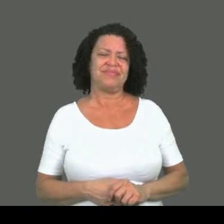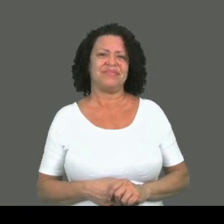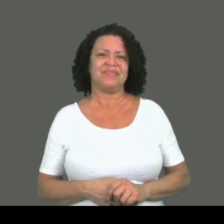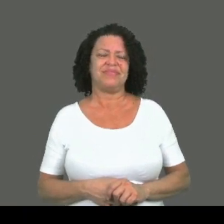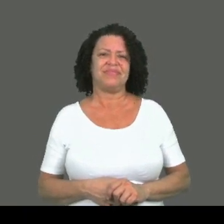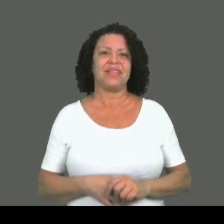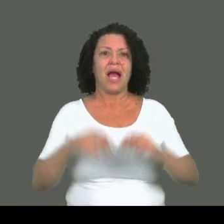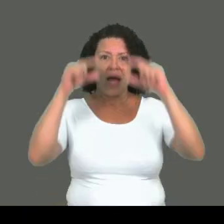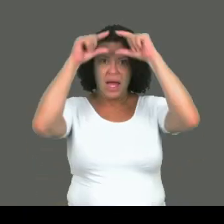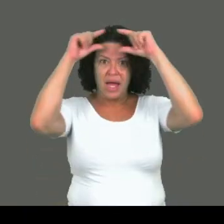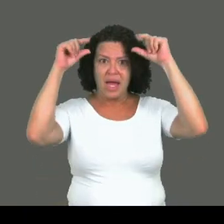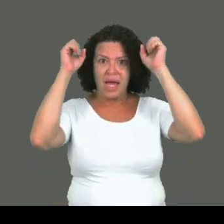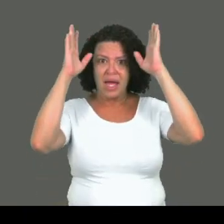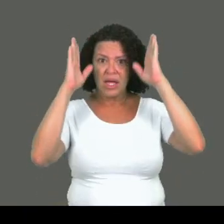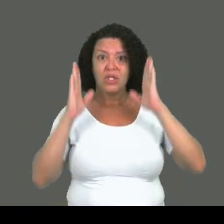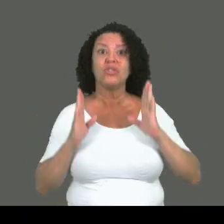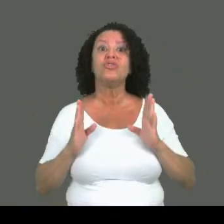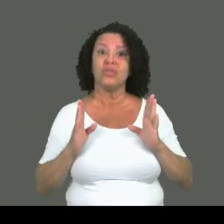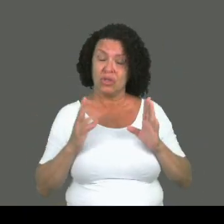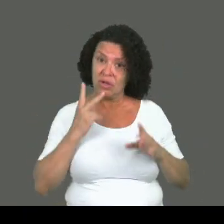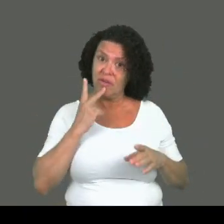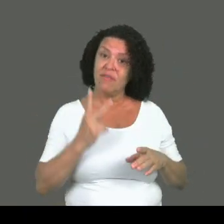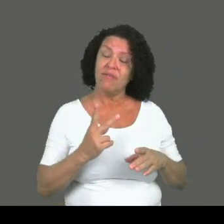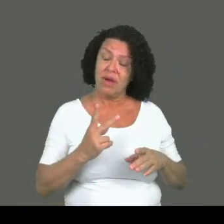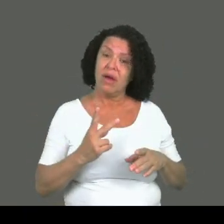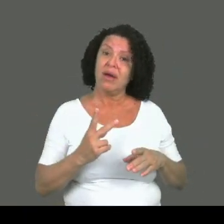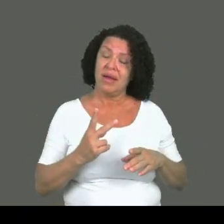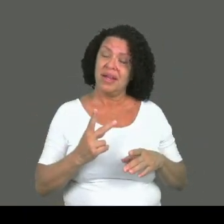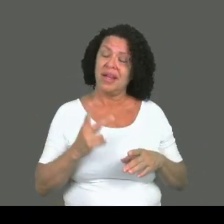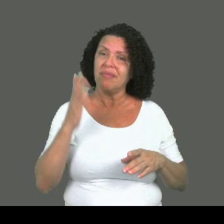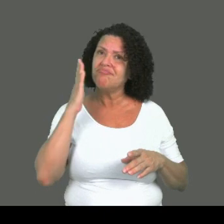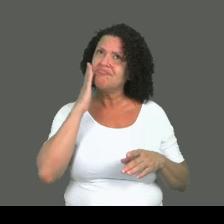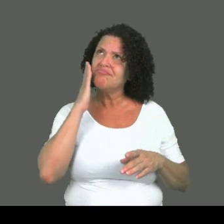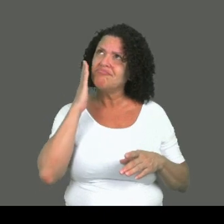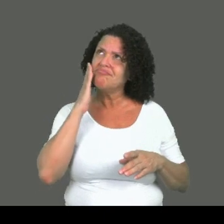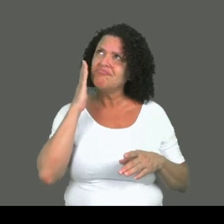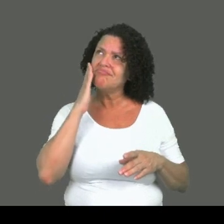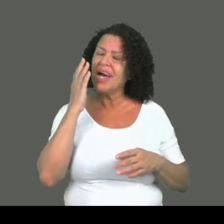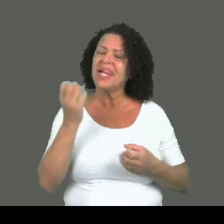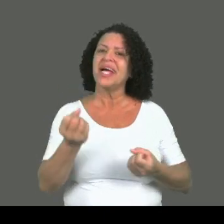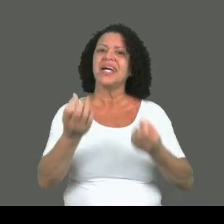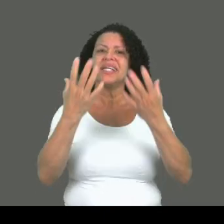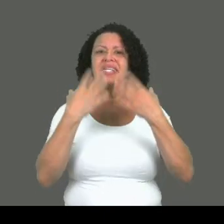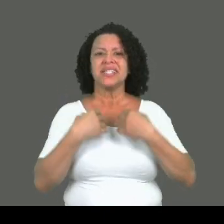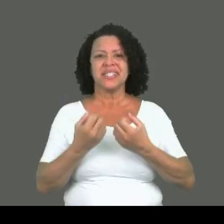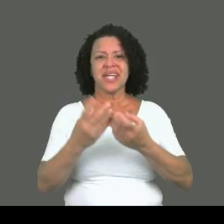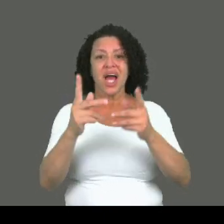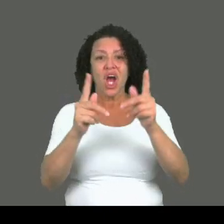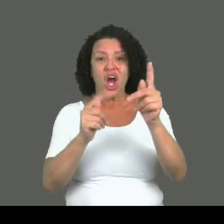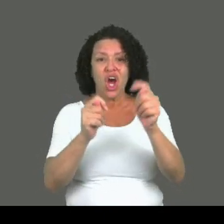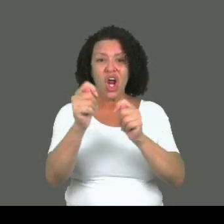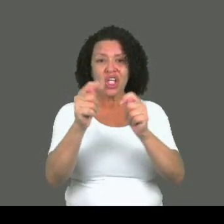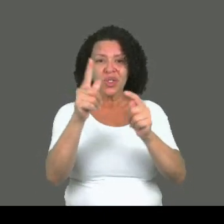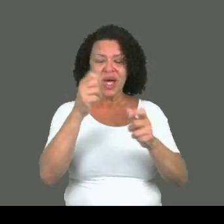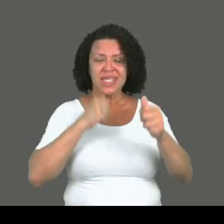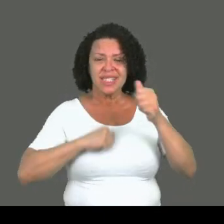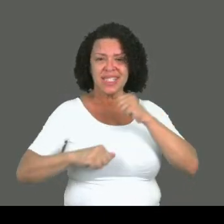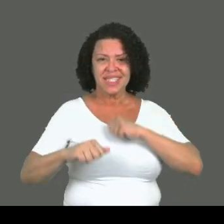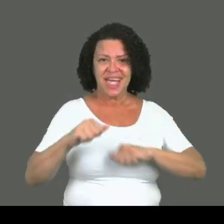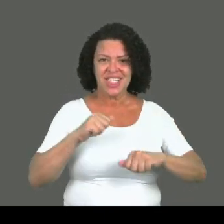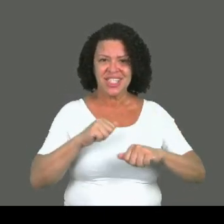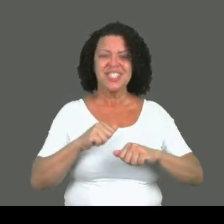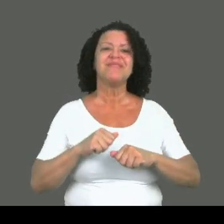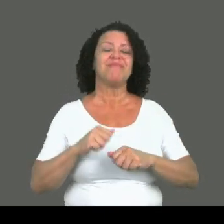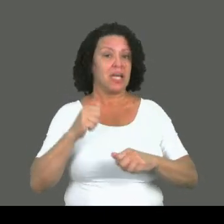Joana de Ângeles, com seus sábios ensinamentos, ela traz pra gente: controla a tua ansiedade.